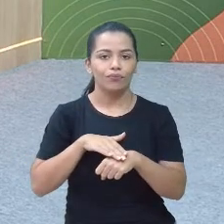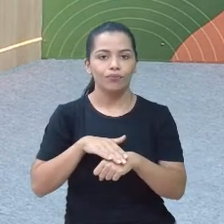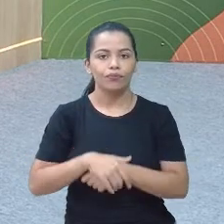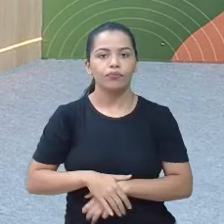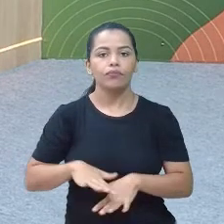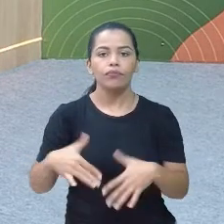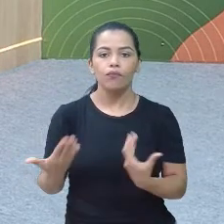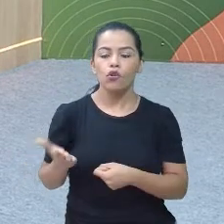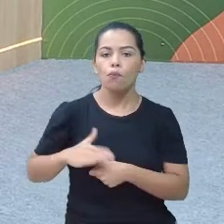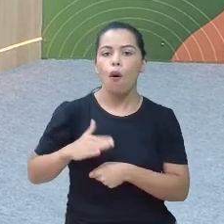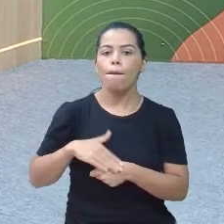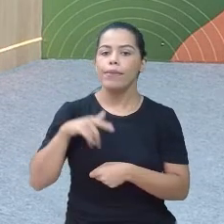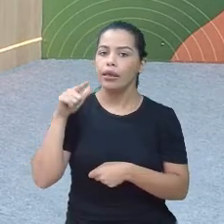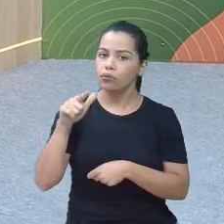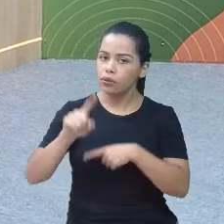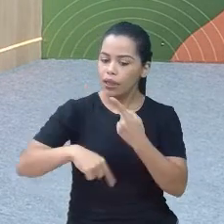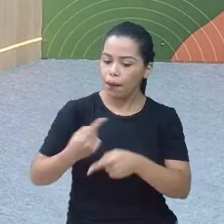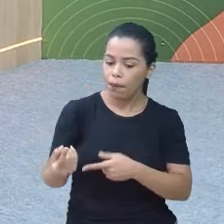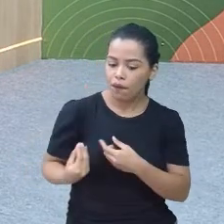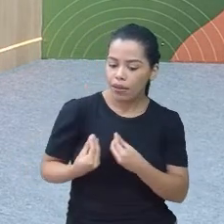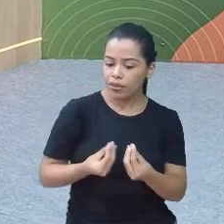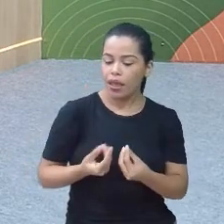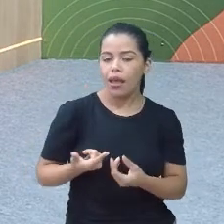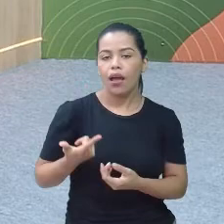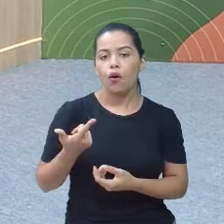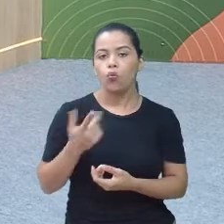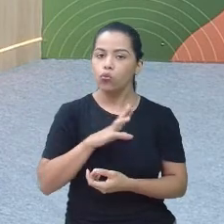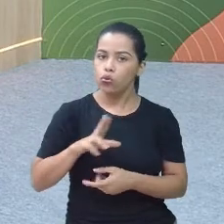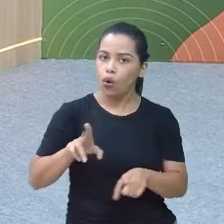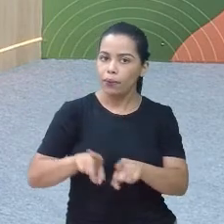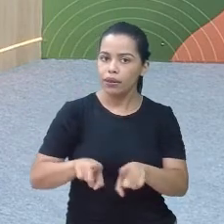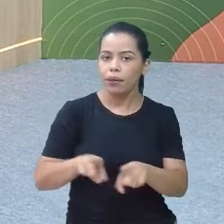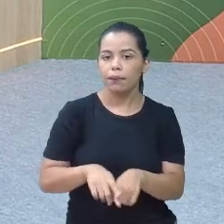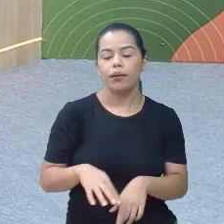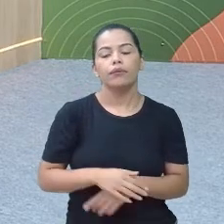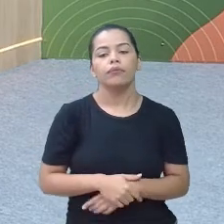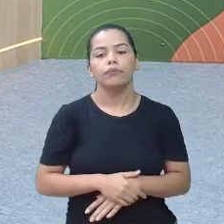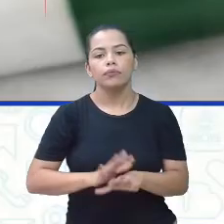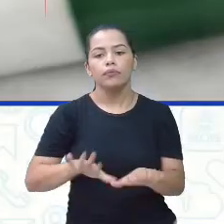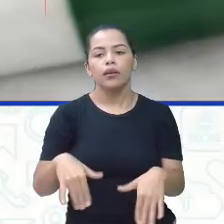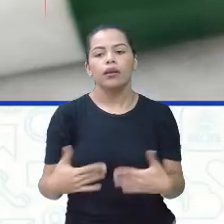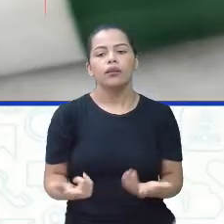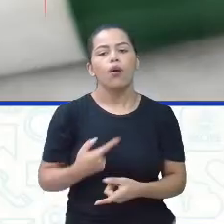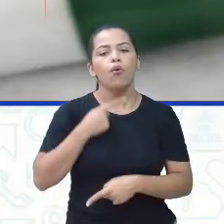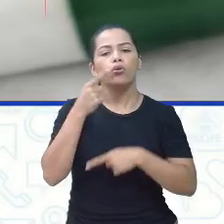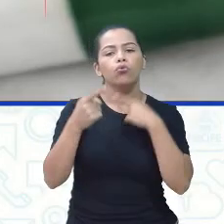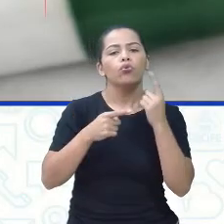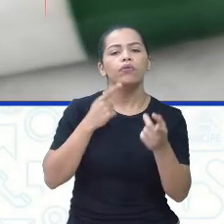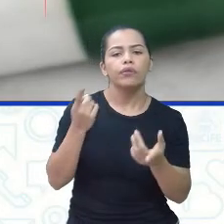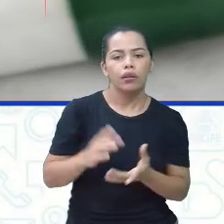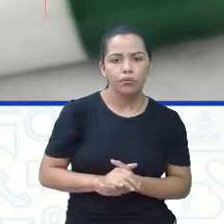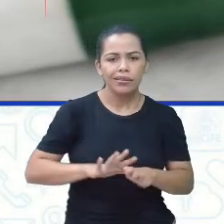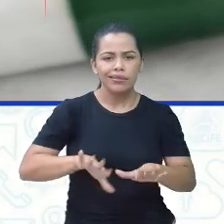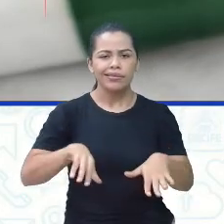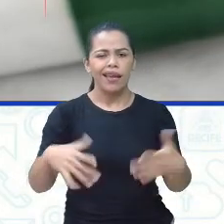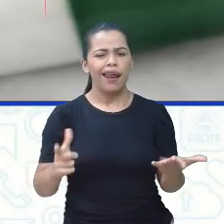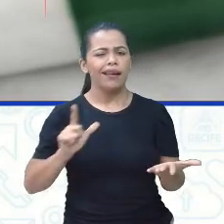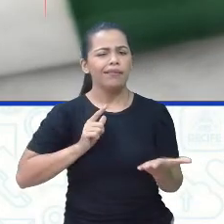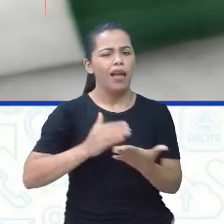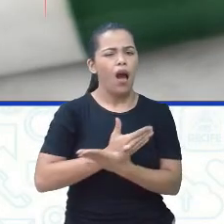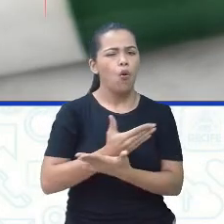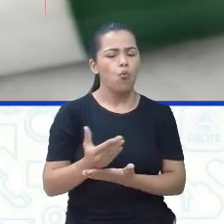que já vai receber um nome também, tá certo? E ali eu coloquei em dúvida, será que existe algum medicamento que é